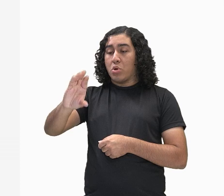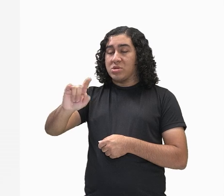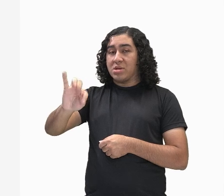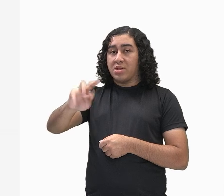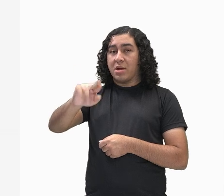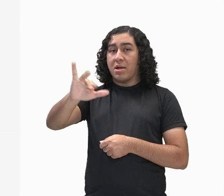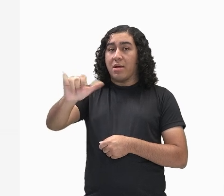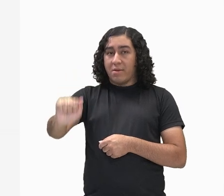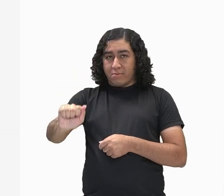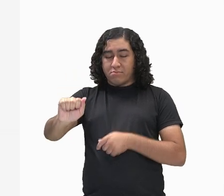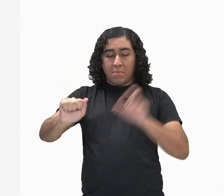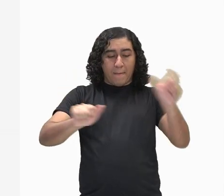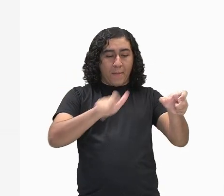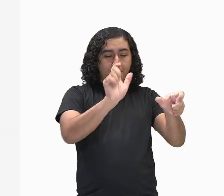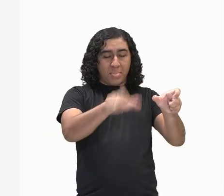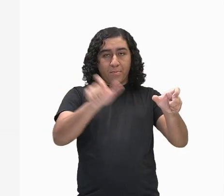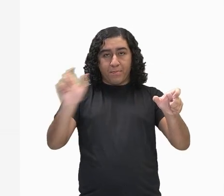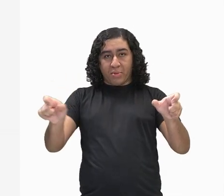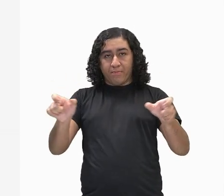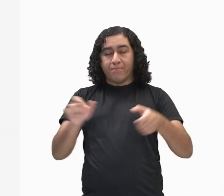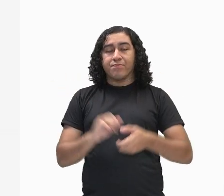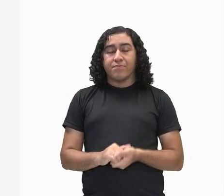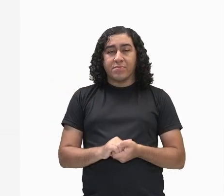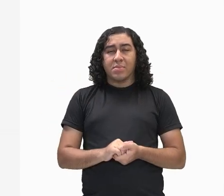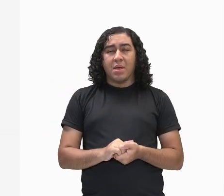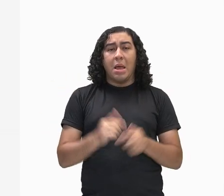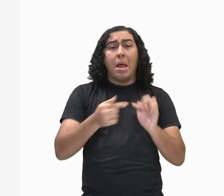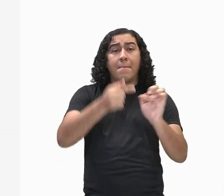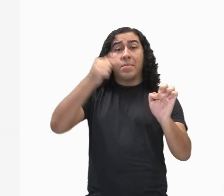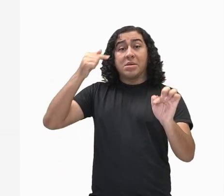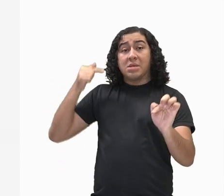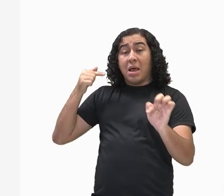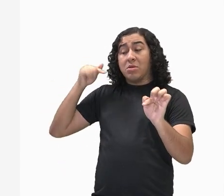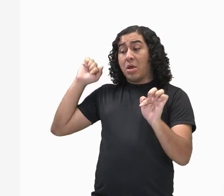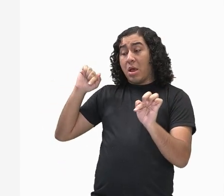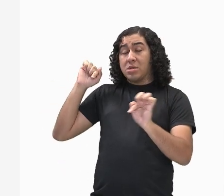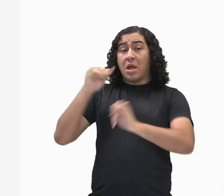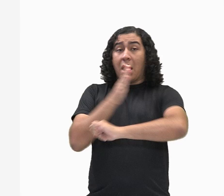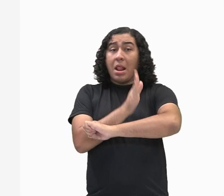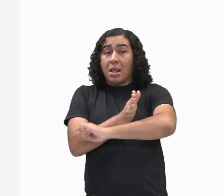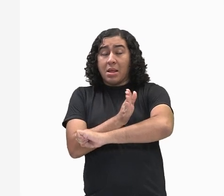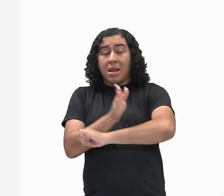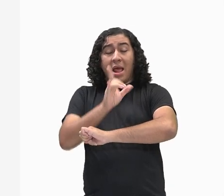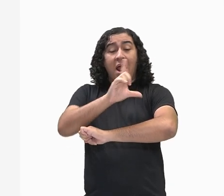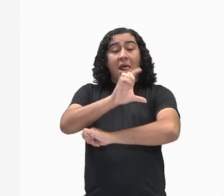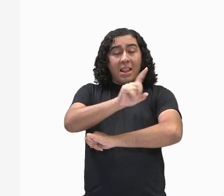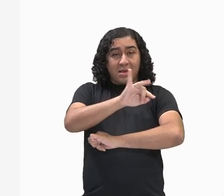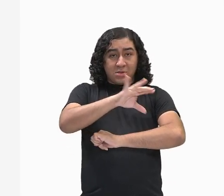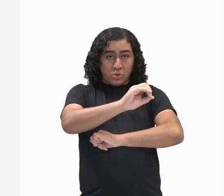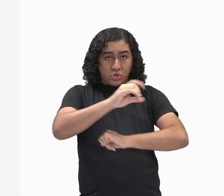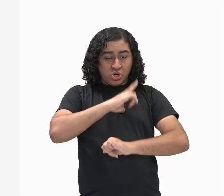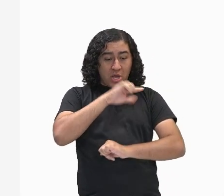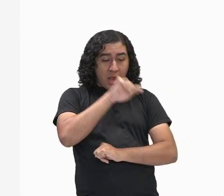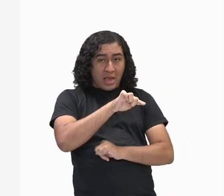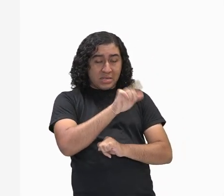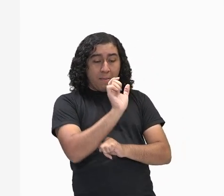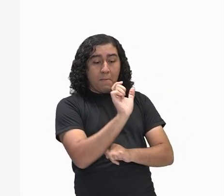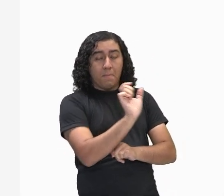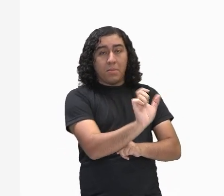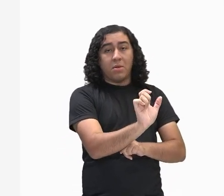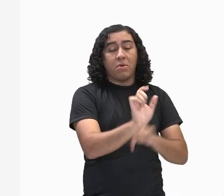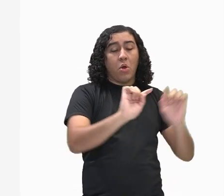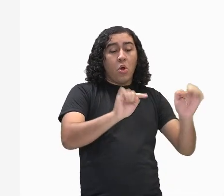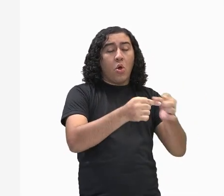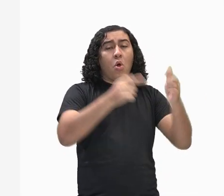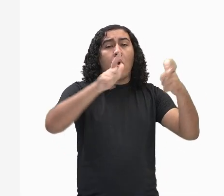né? Lá no período clássico, nós tínhamos a visão cosmocêntrica, né? Aquela visão do mundo